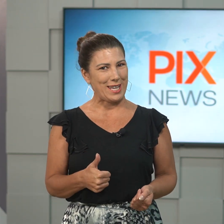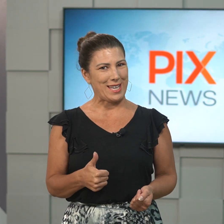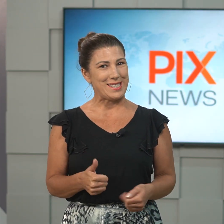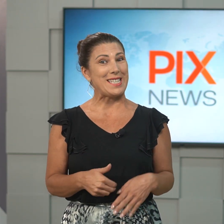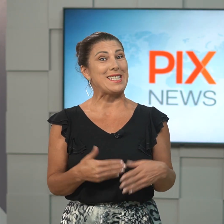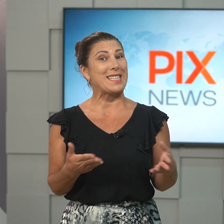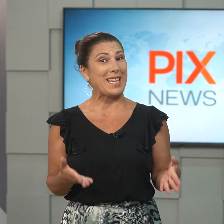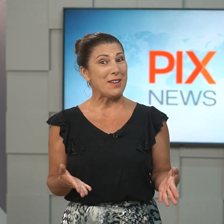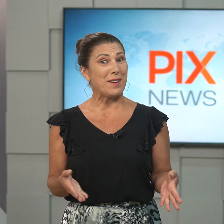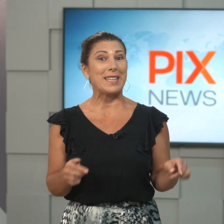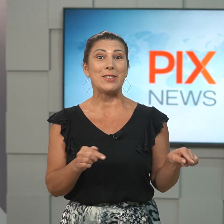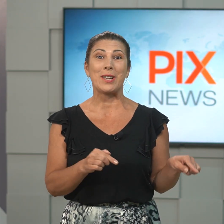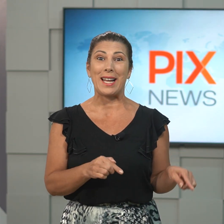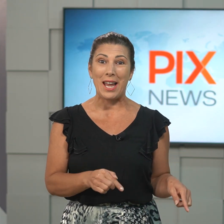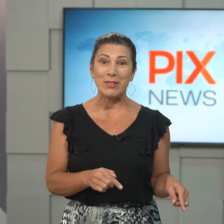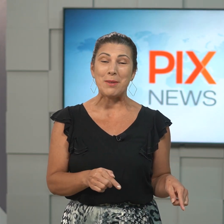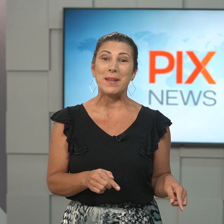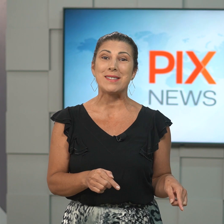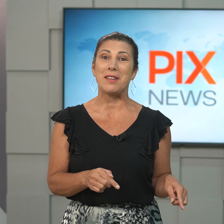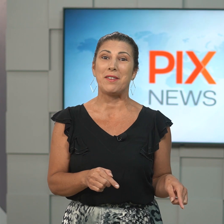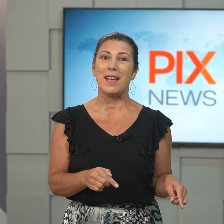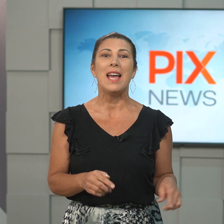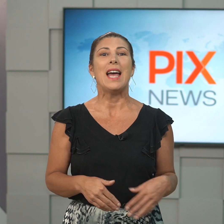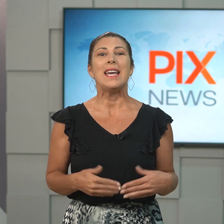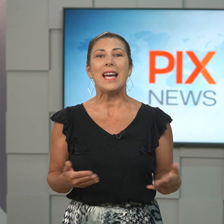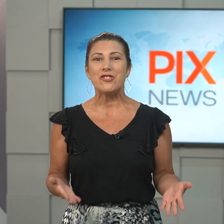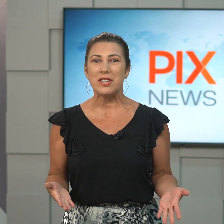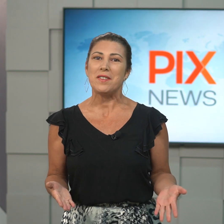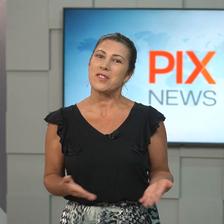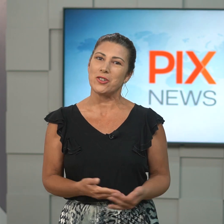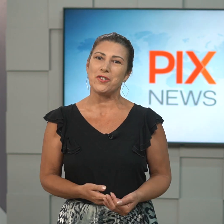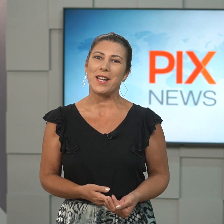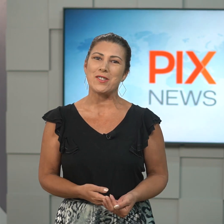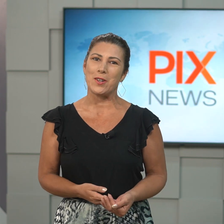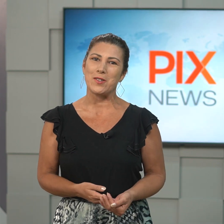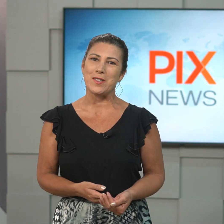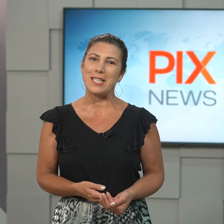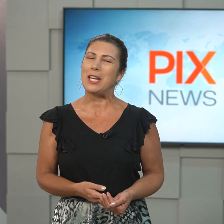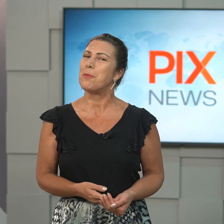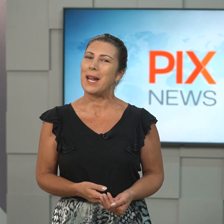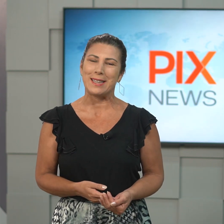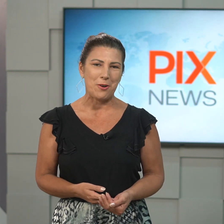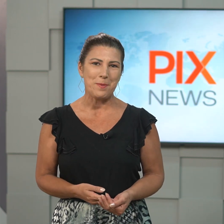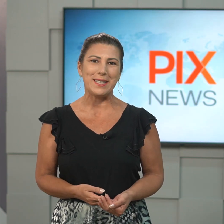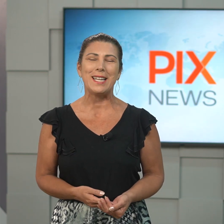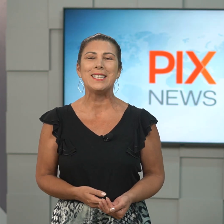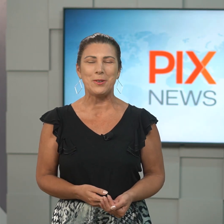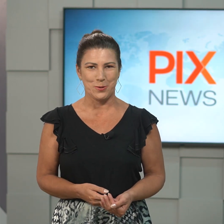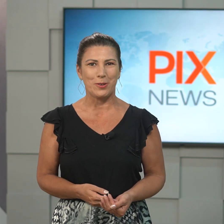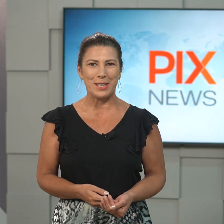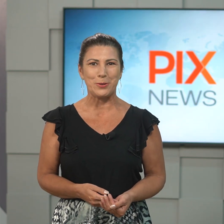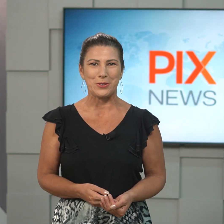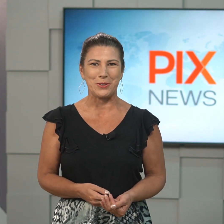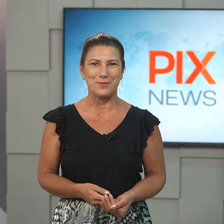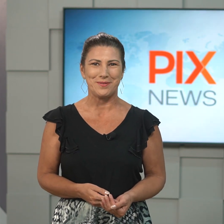seu joinha se inscreva aqui no canal da pix TV e ative as notificações no Sininho para não perder nenhum conteúdo